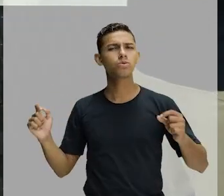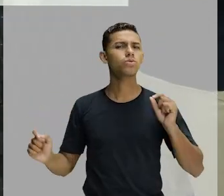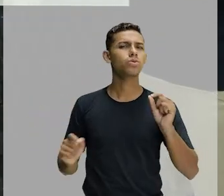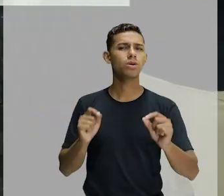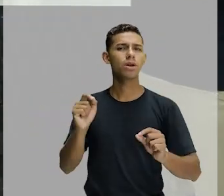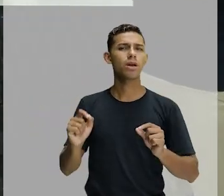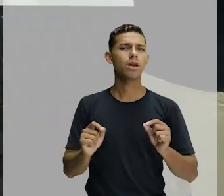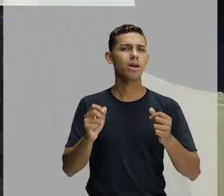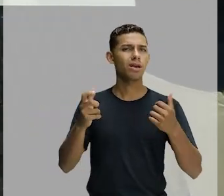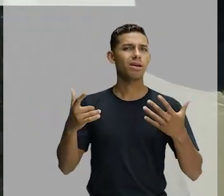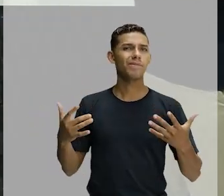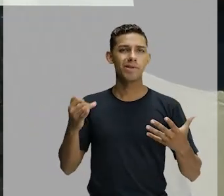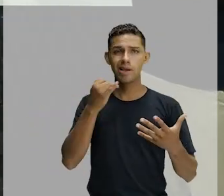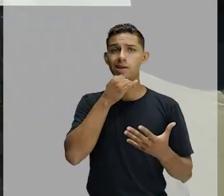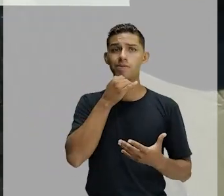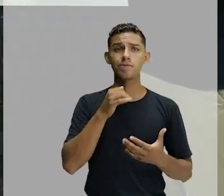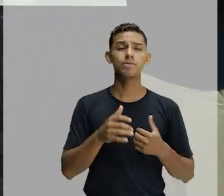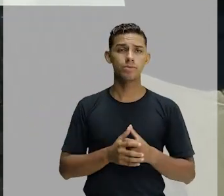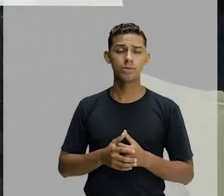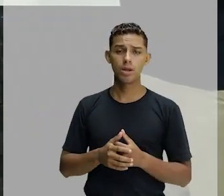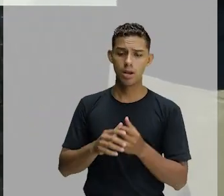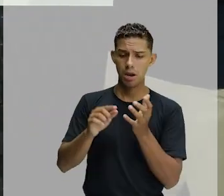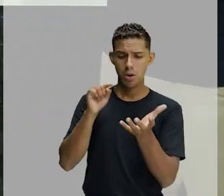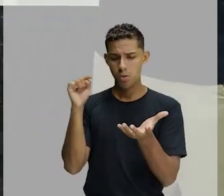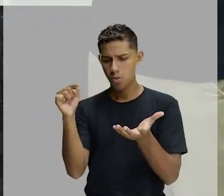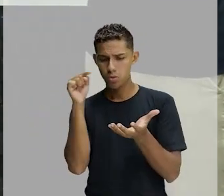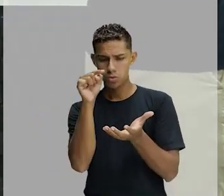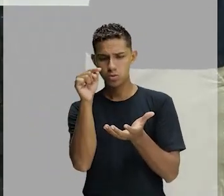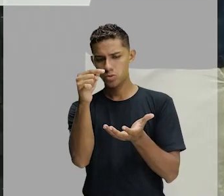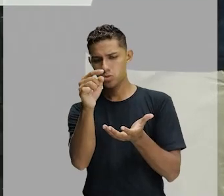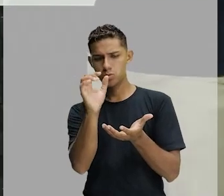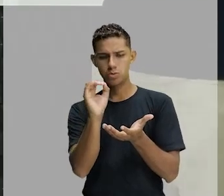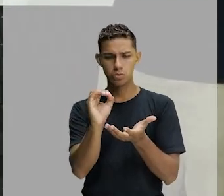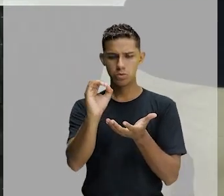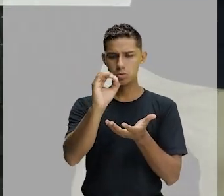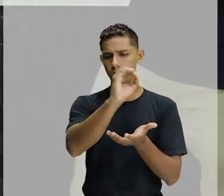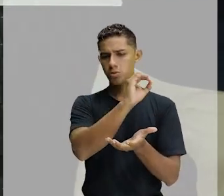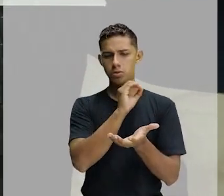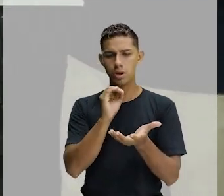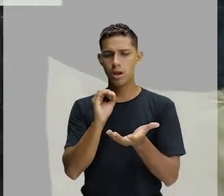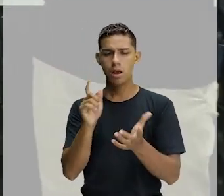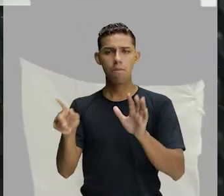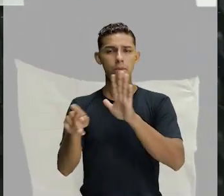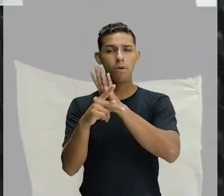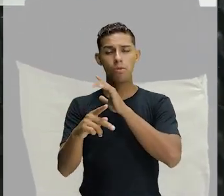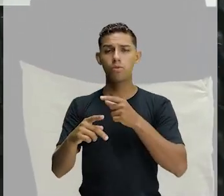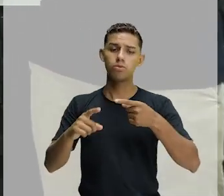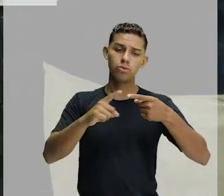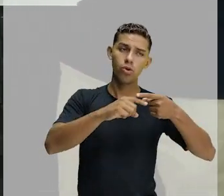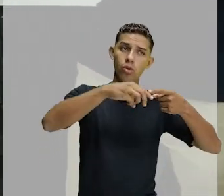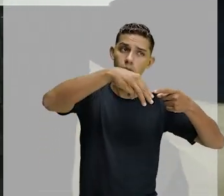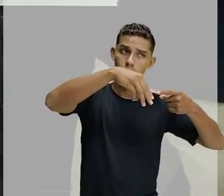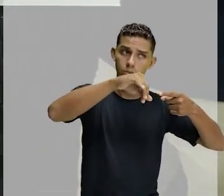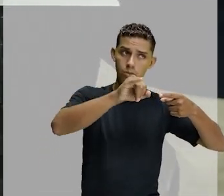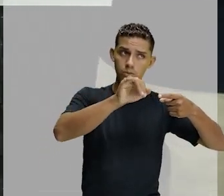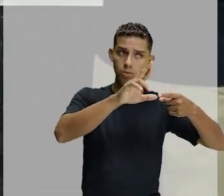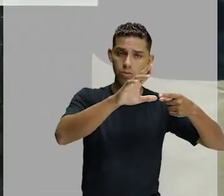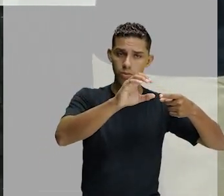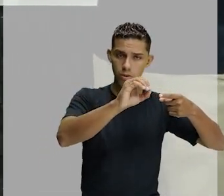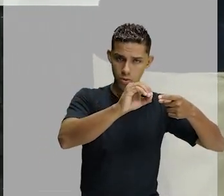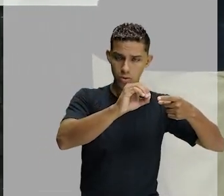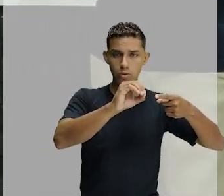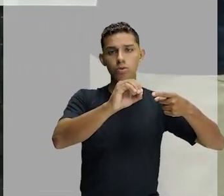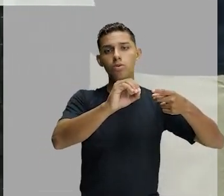para vocês? Cada furinho desse é como se fosse, por exemplo, um micronutriente ou um macronutriente.